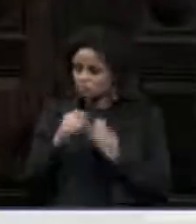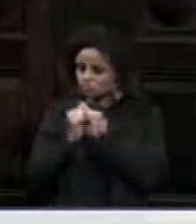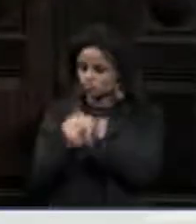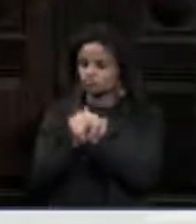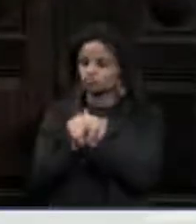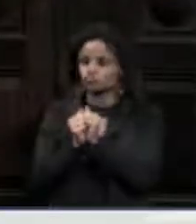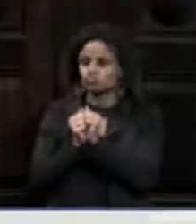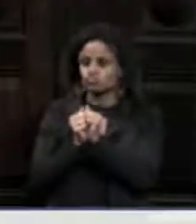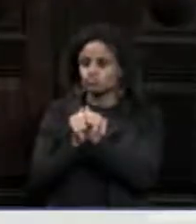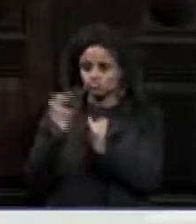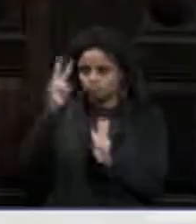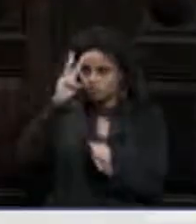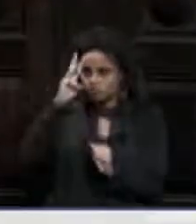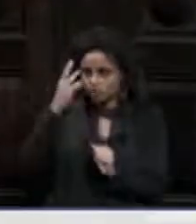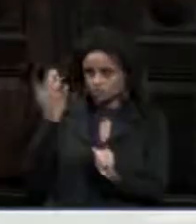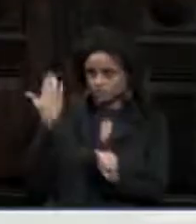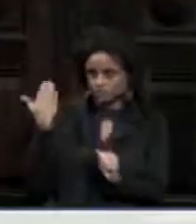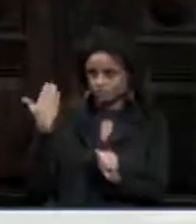terça-feira.